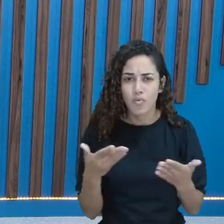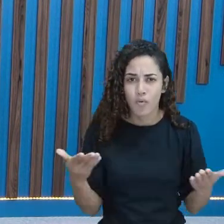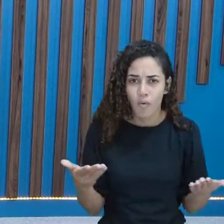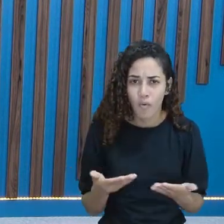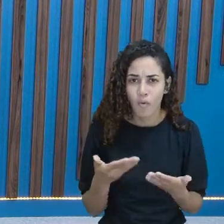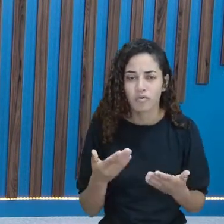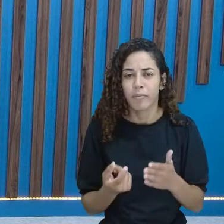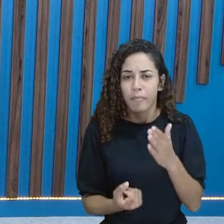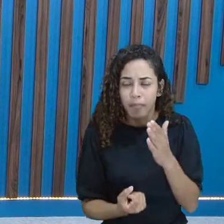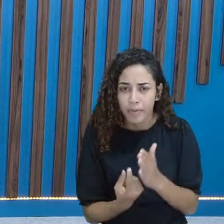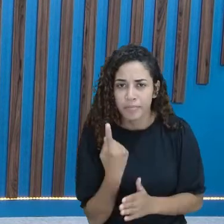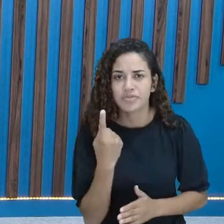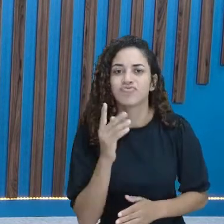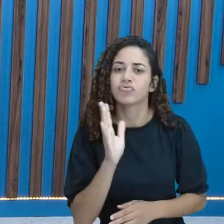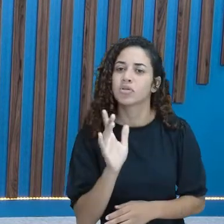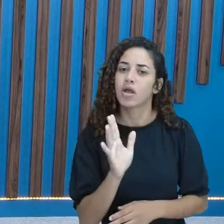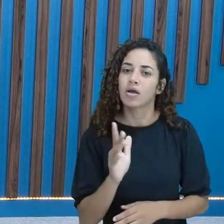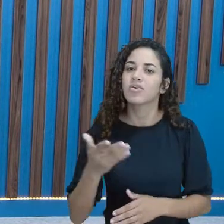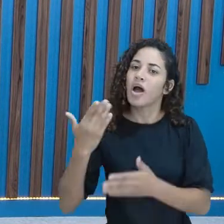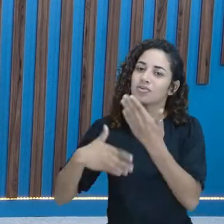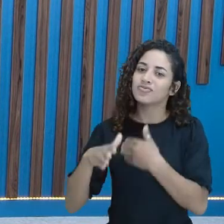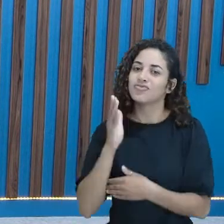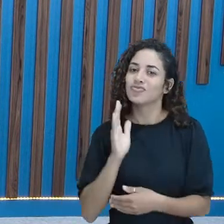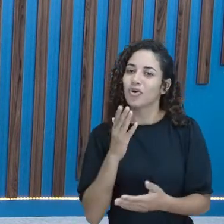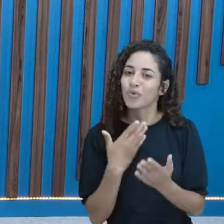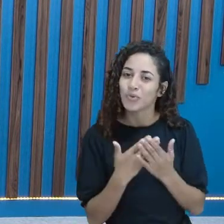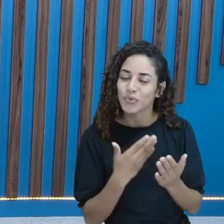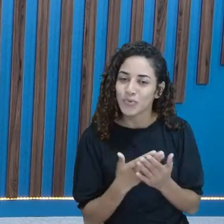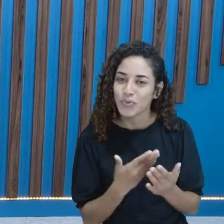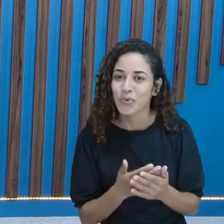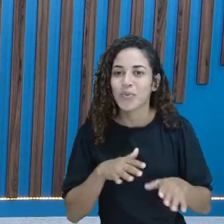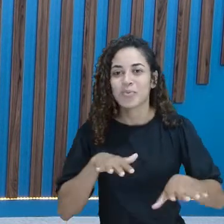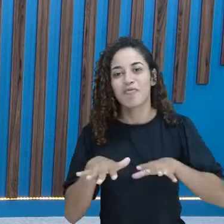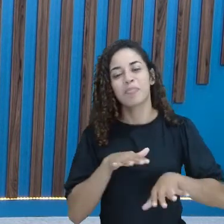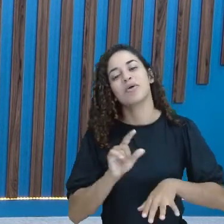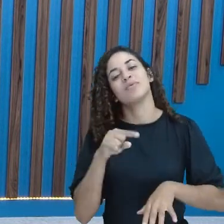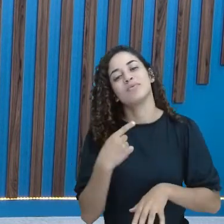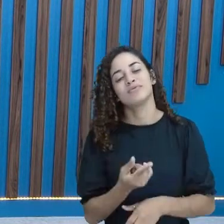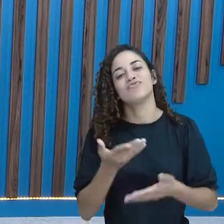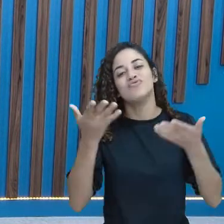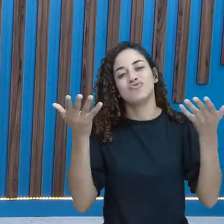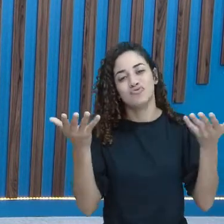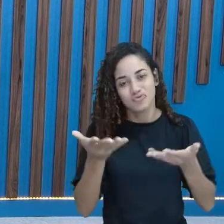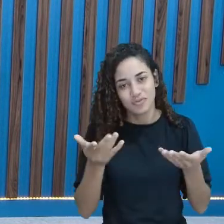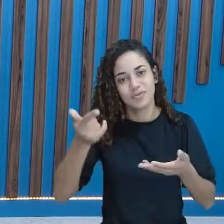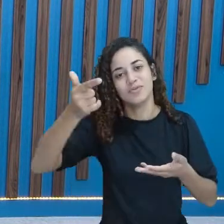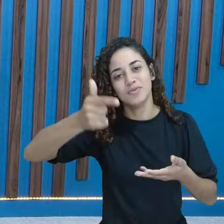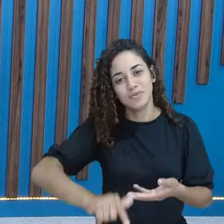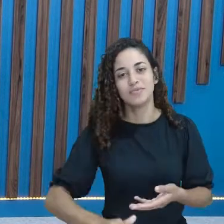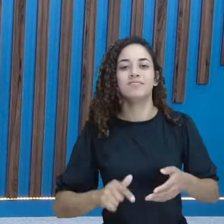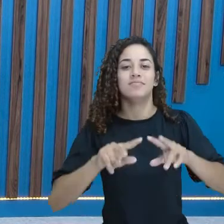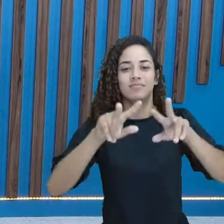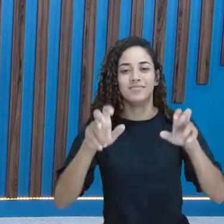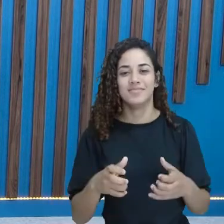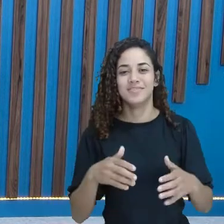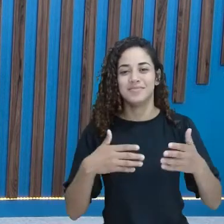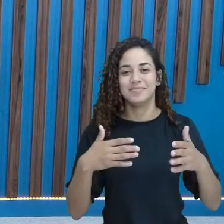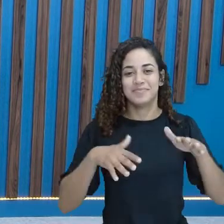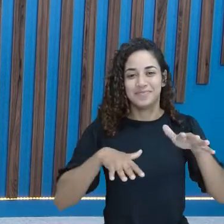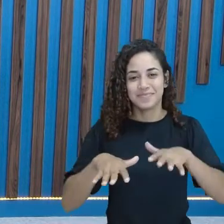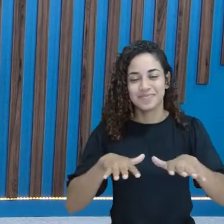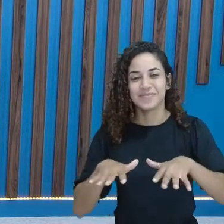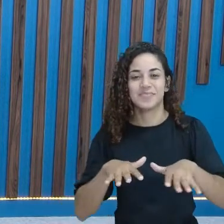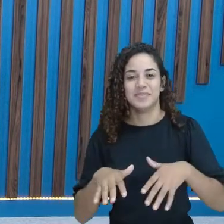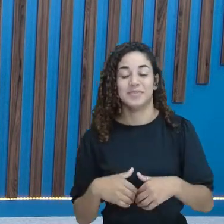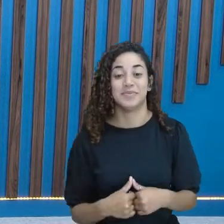sobre movimento. Então a gente vai falar de novo sobre movimento, os fatores de